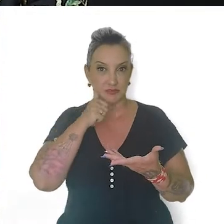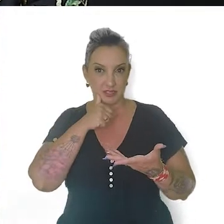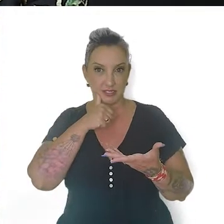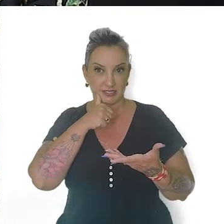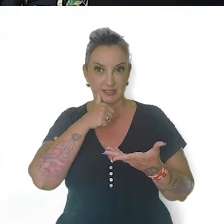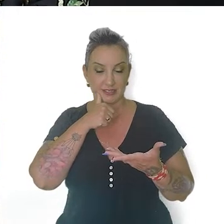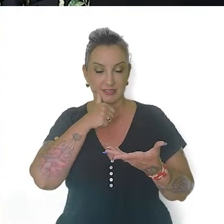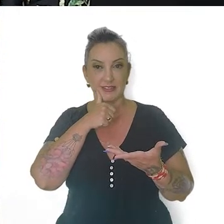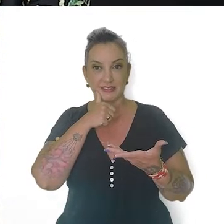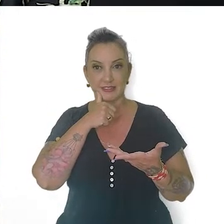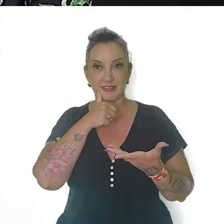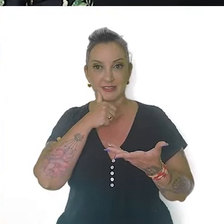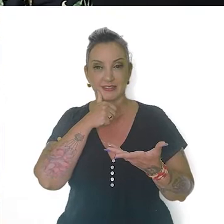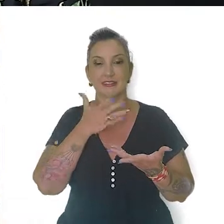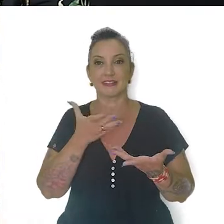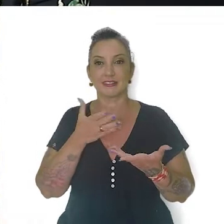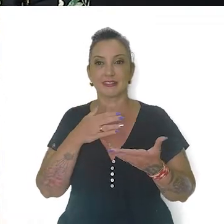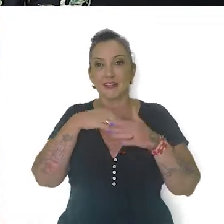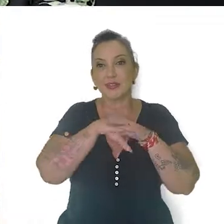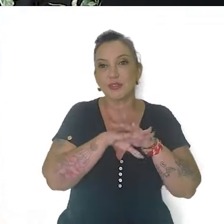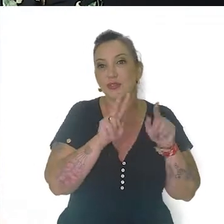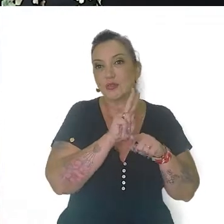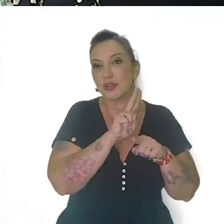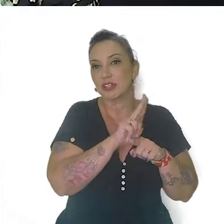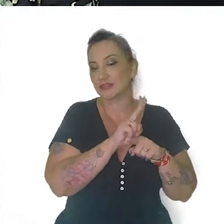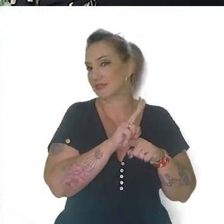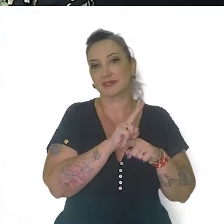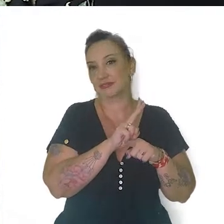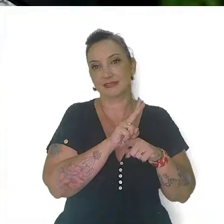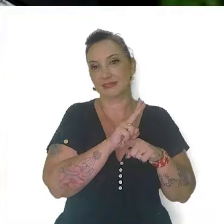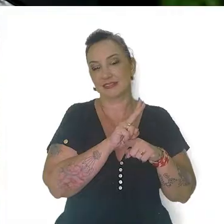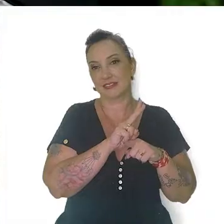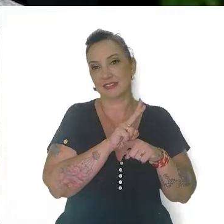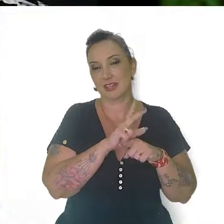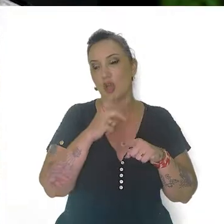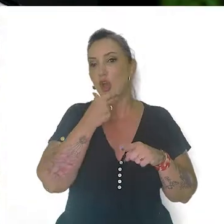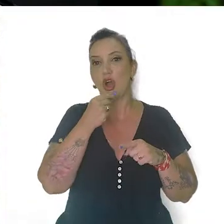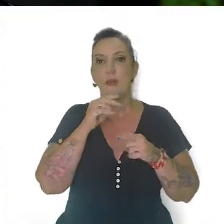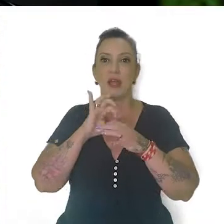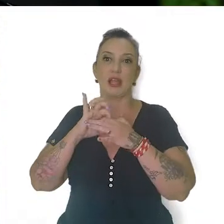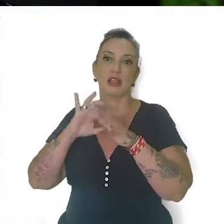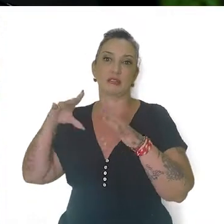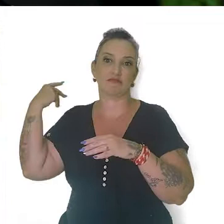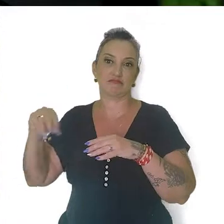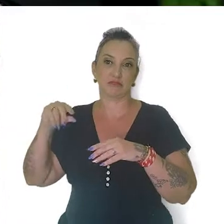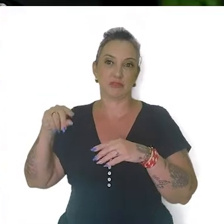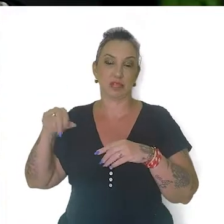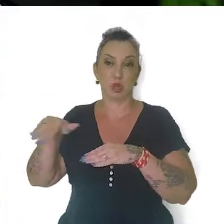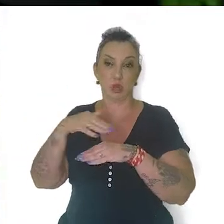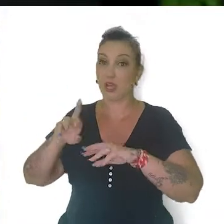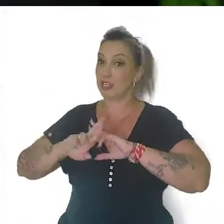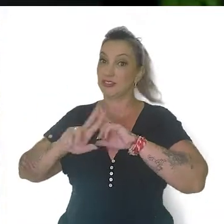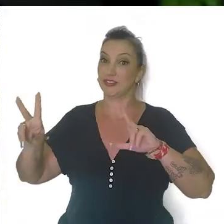acolher a mulher e colocar ela guardadinha, protegida, e o agressor tá solto na rua, né? Na realidade é